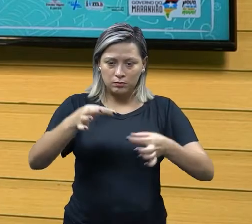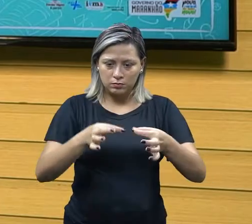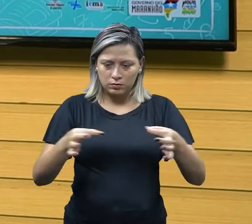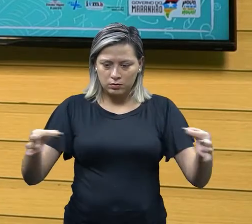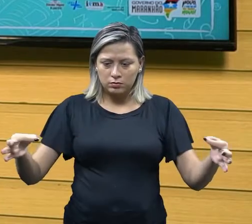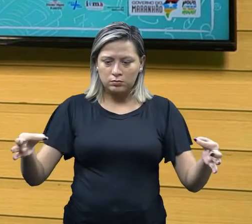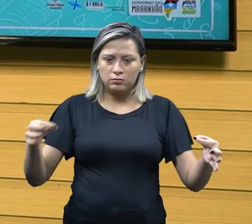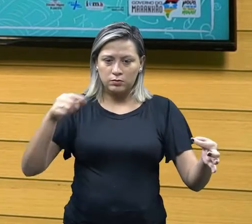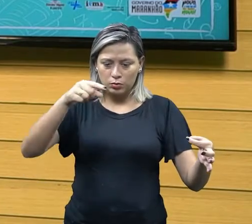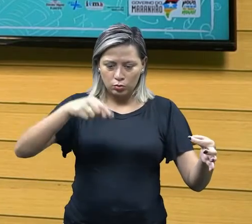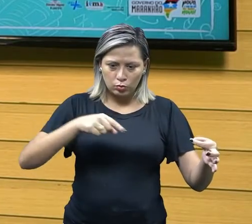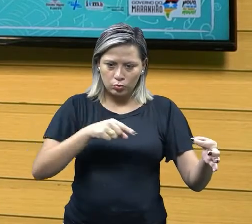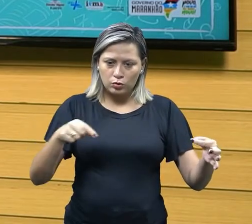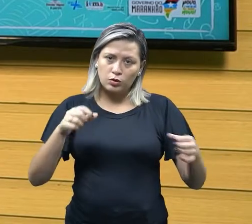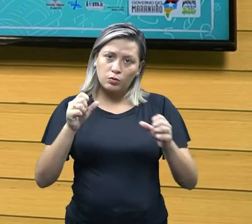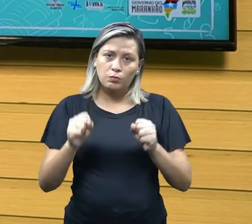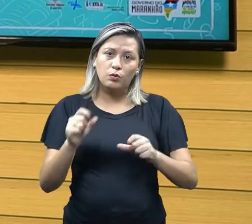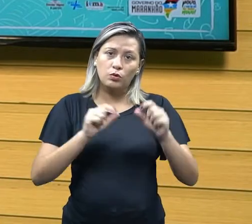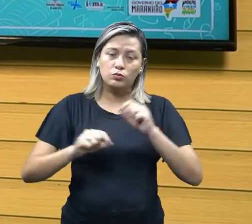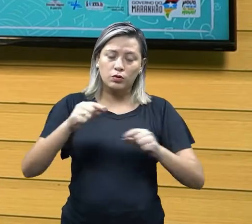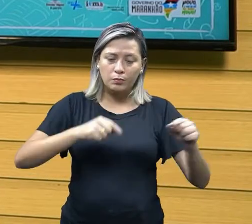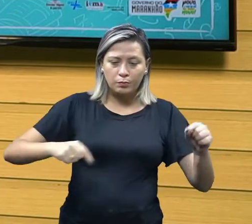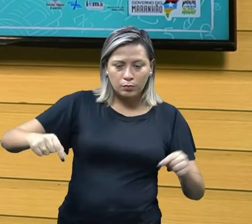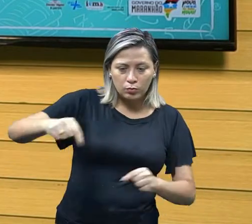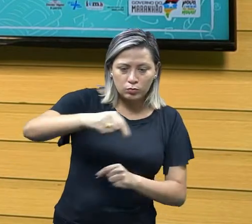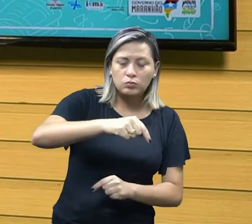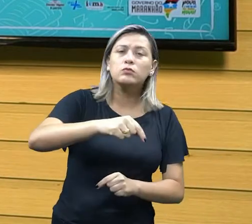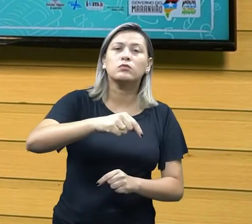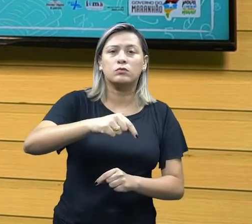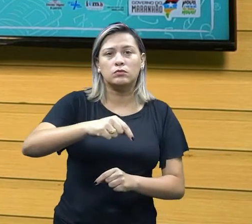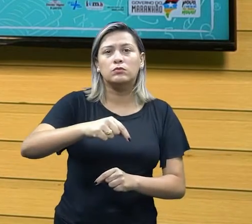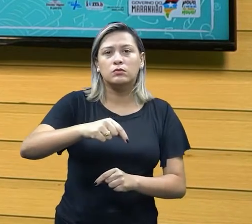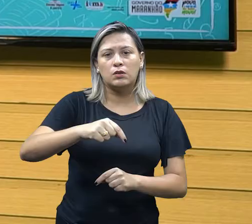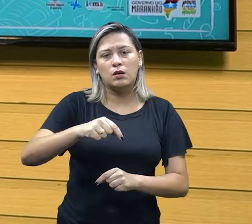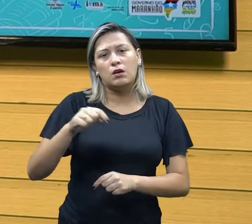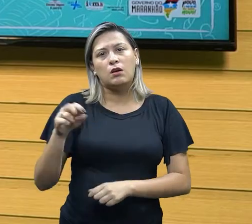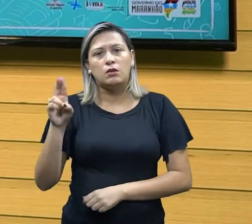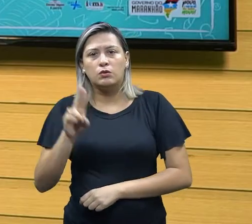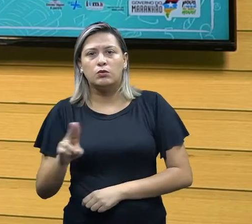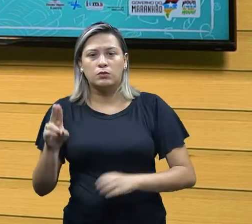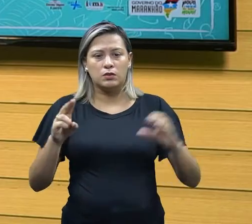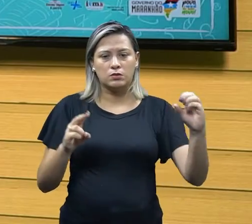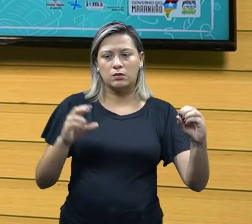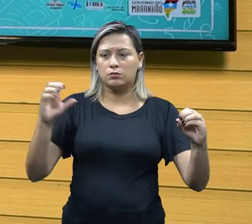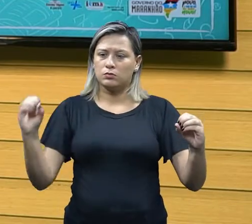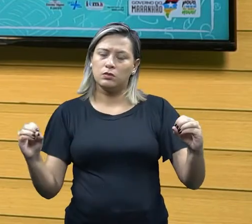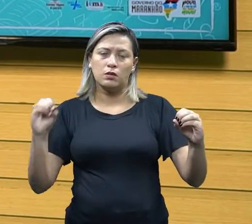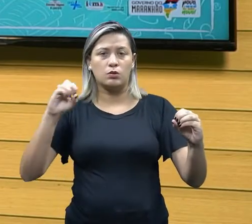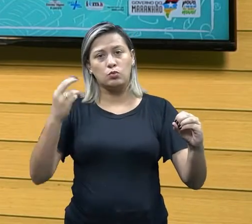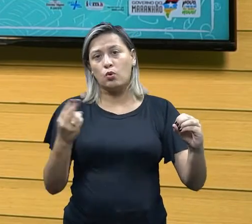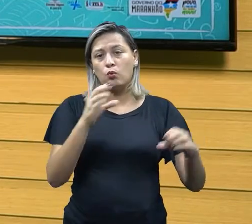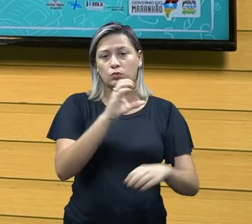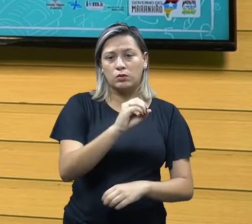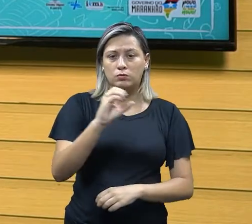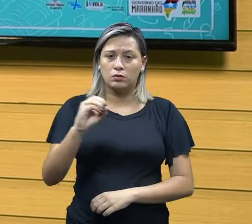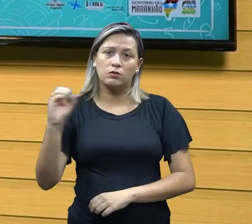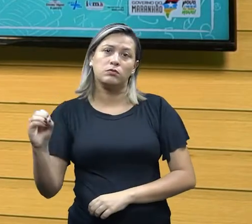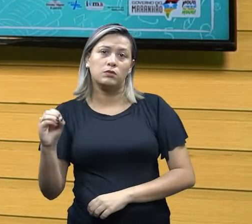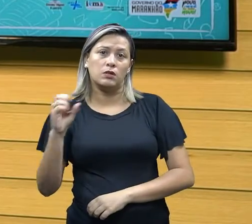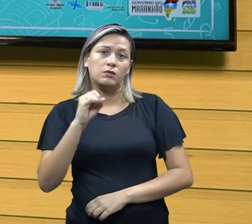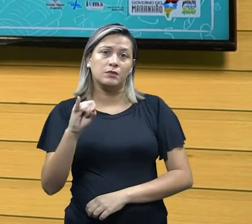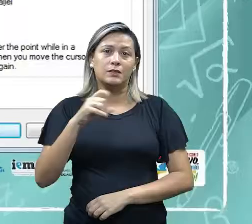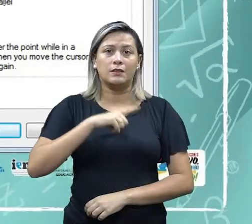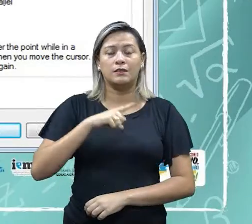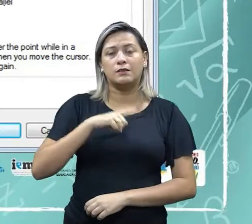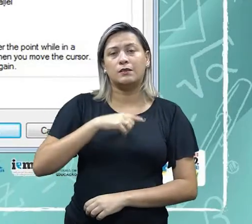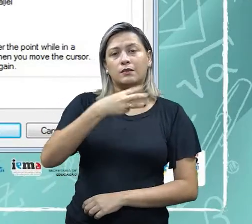de posição, ou você poderia trabalhar, certo, com o ponto 00 ou 000 no caso de 3